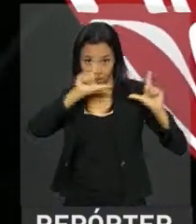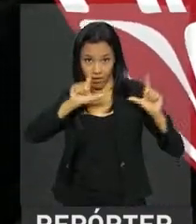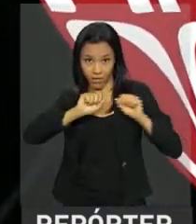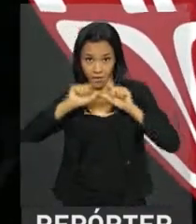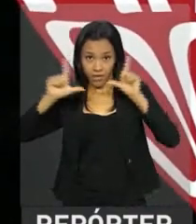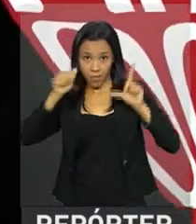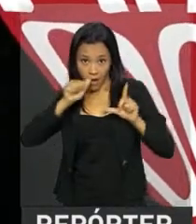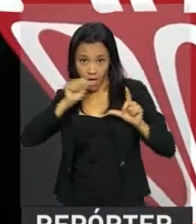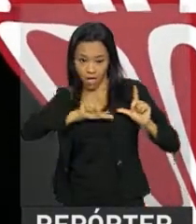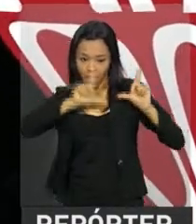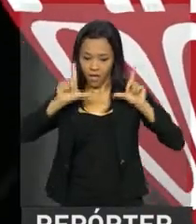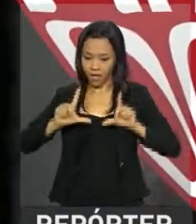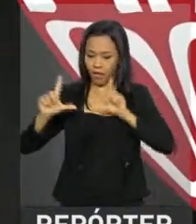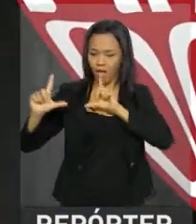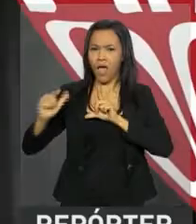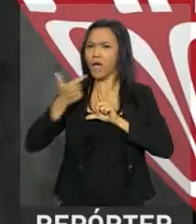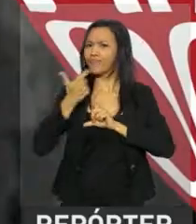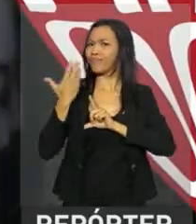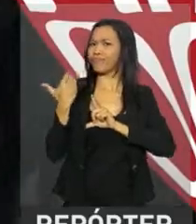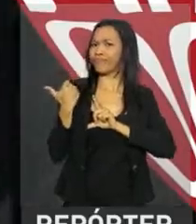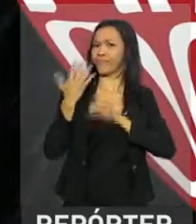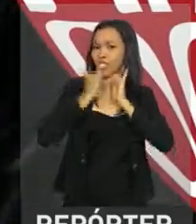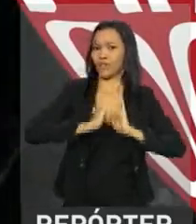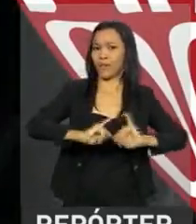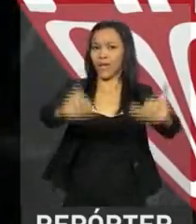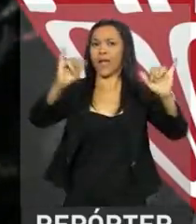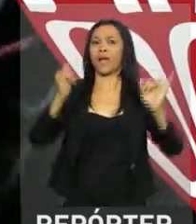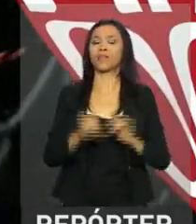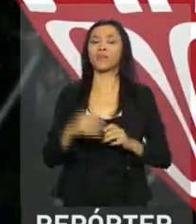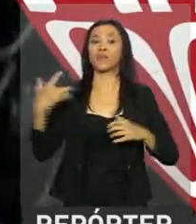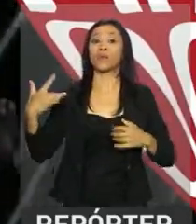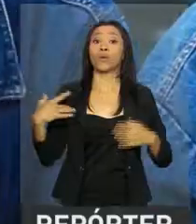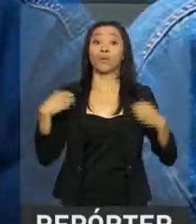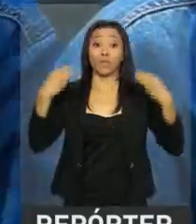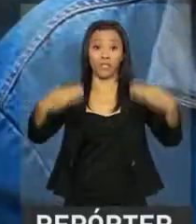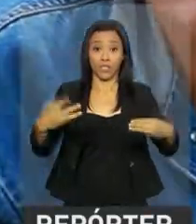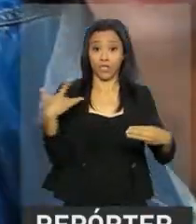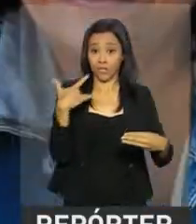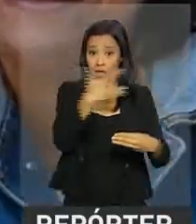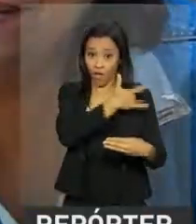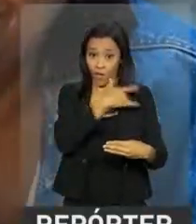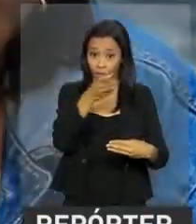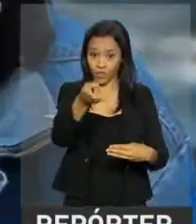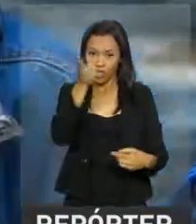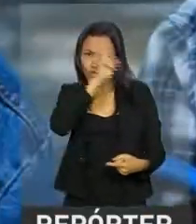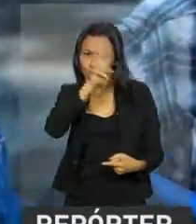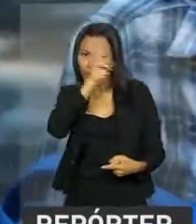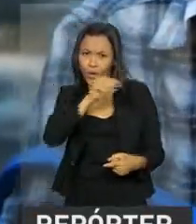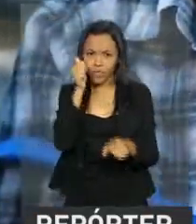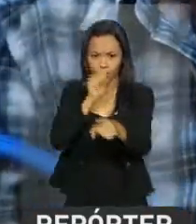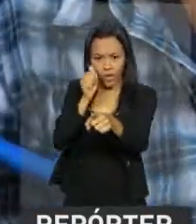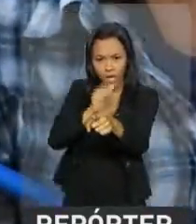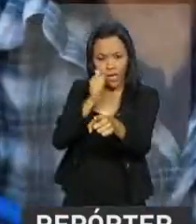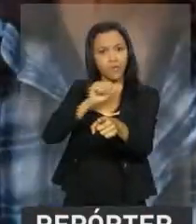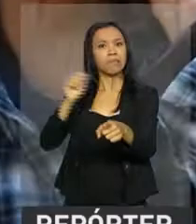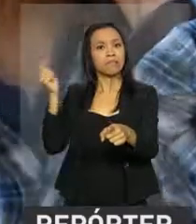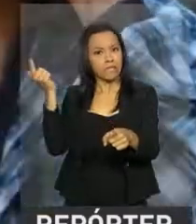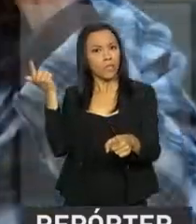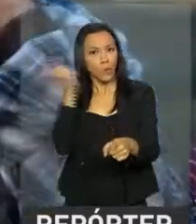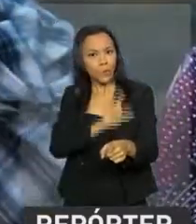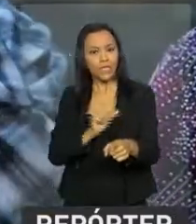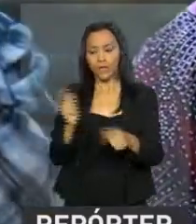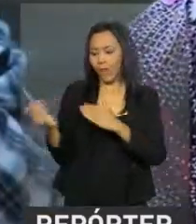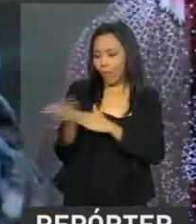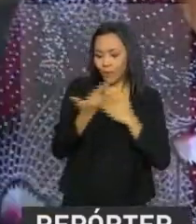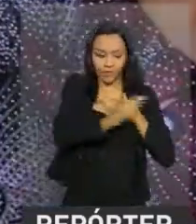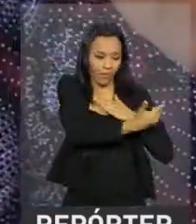são do documentário recém-lançado pelo Ministério da Saúde, Amigas do Peito, e conta a história de mulheres que encontraram uma na